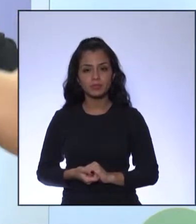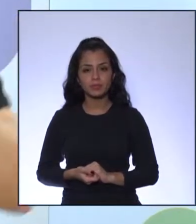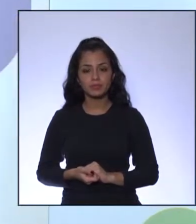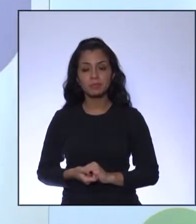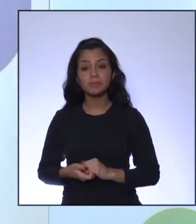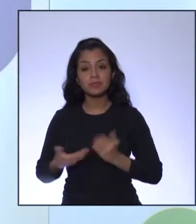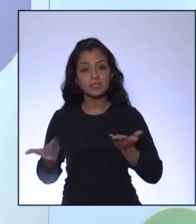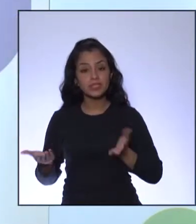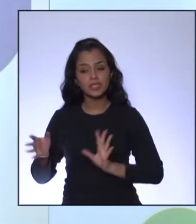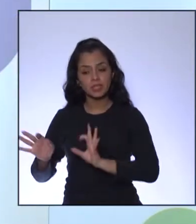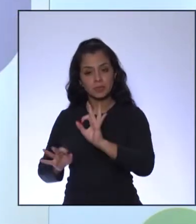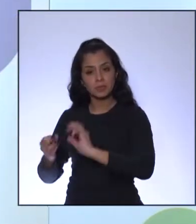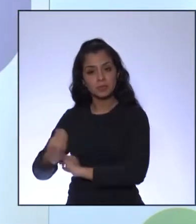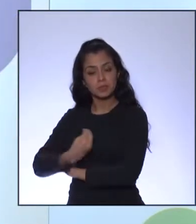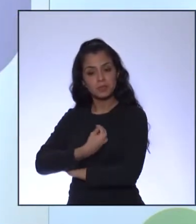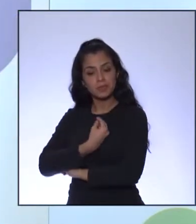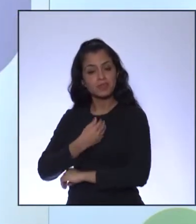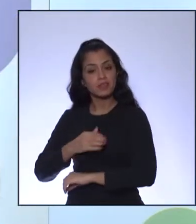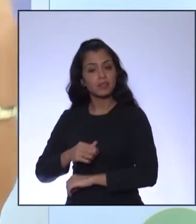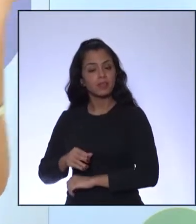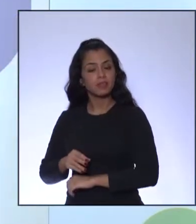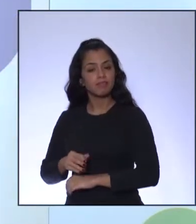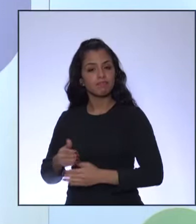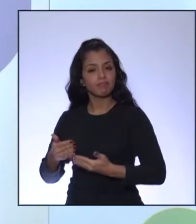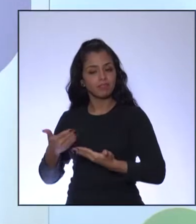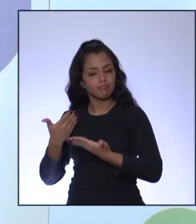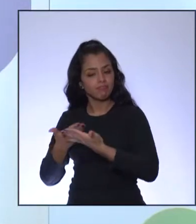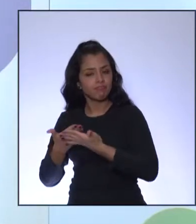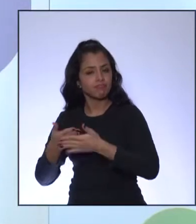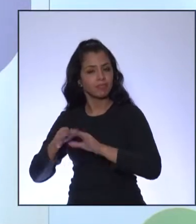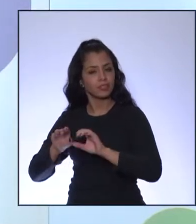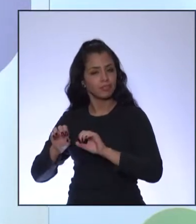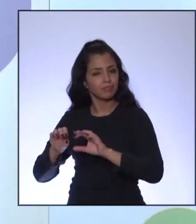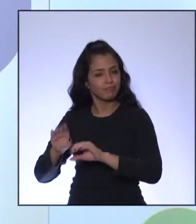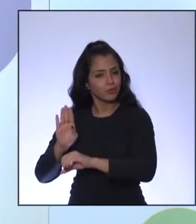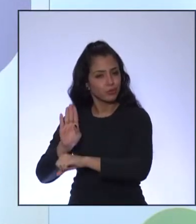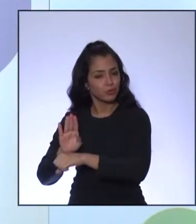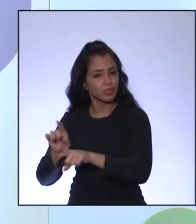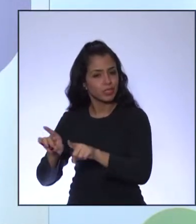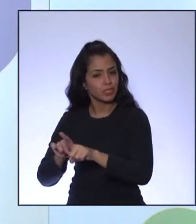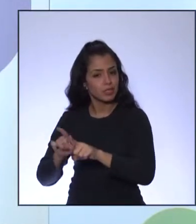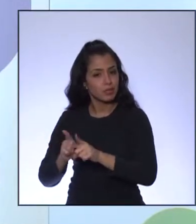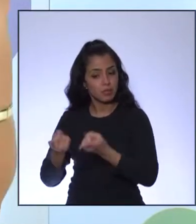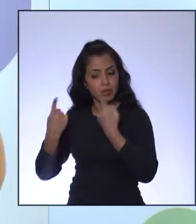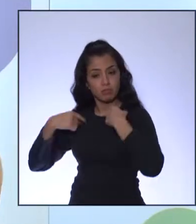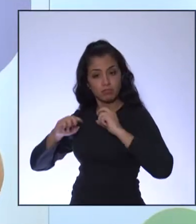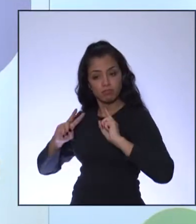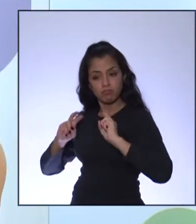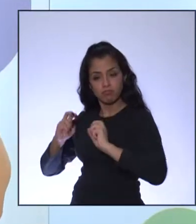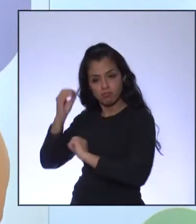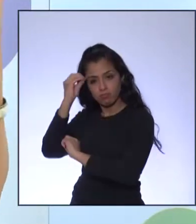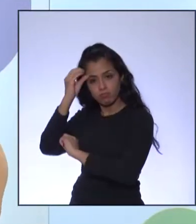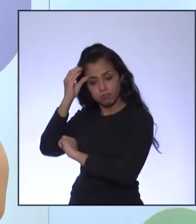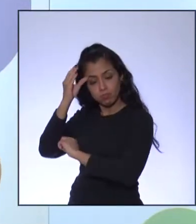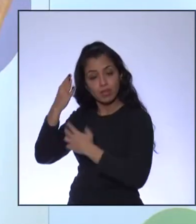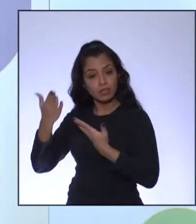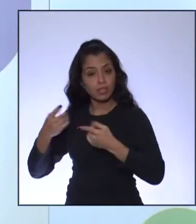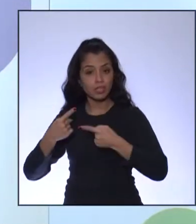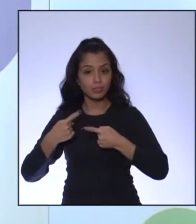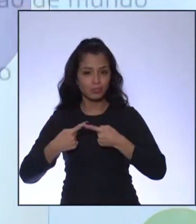Ele vai proporcionar também um projeto de vida aos estudantes um desenvolvimento para o autoconhecimento. Tanto que o